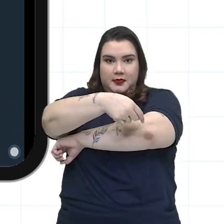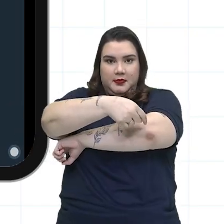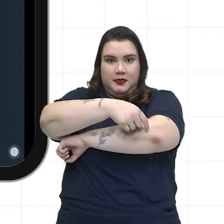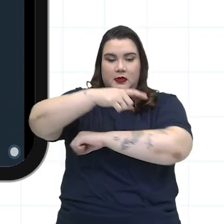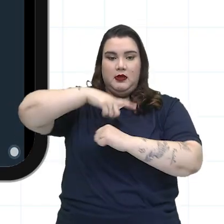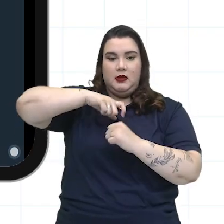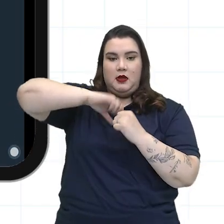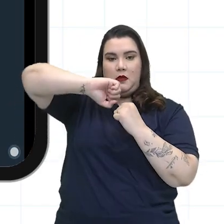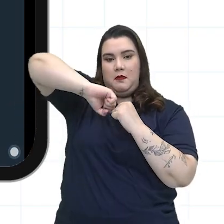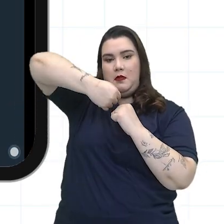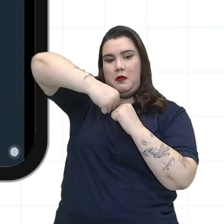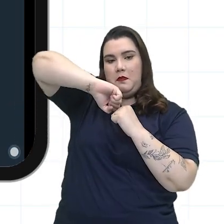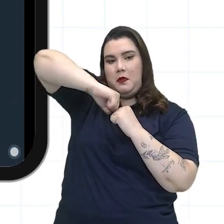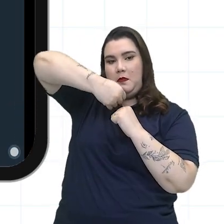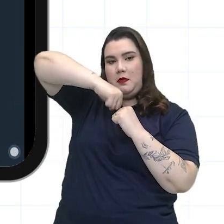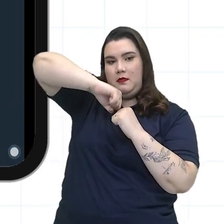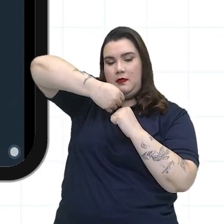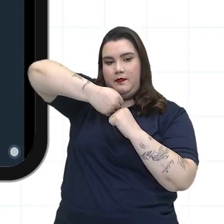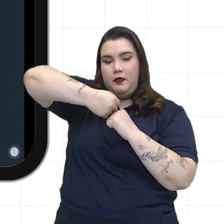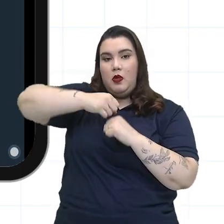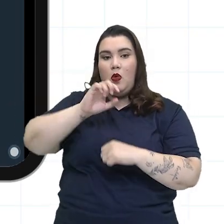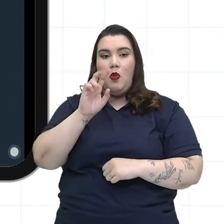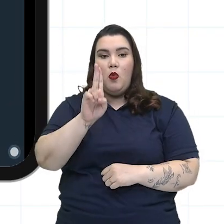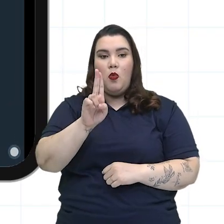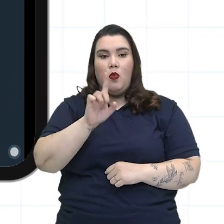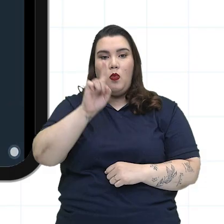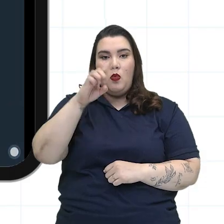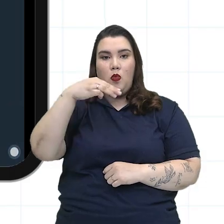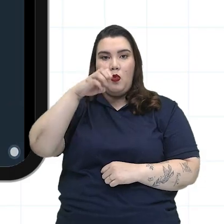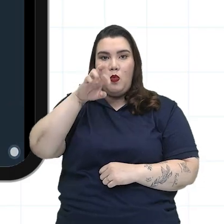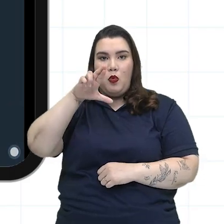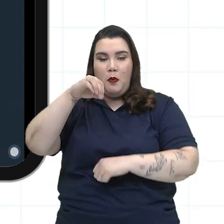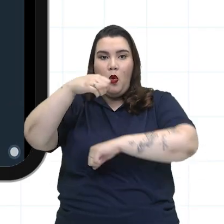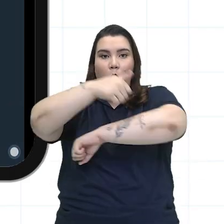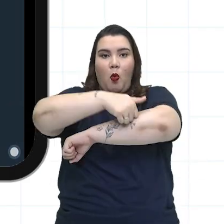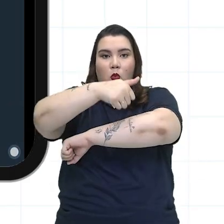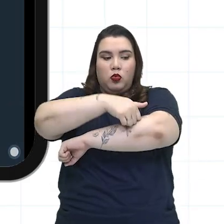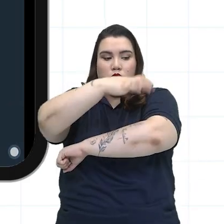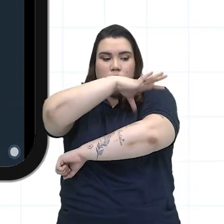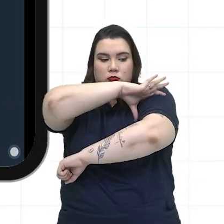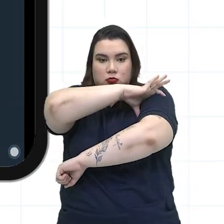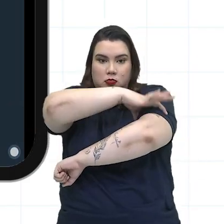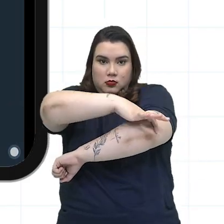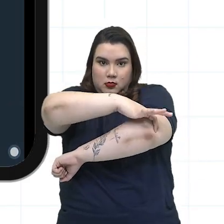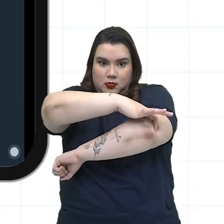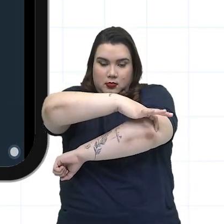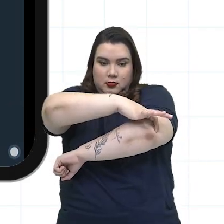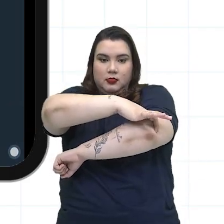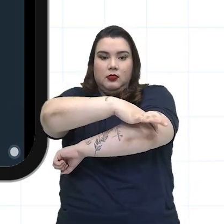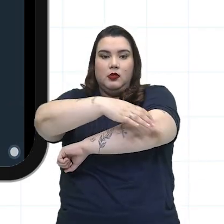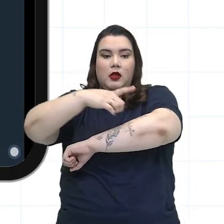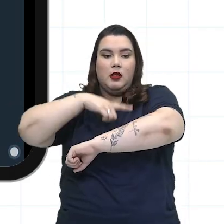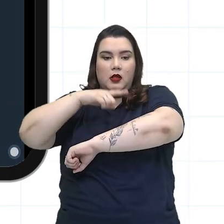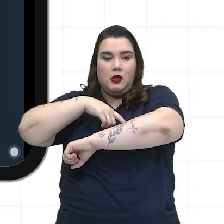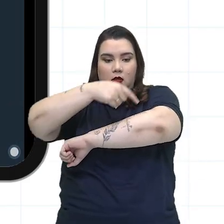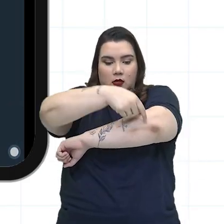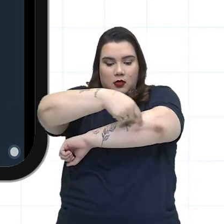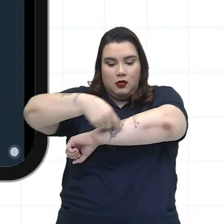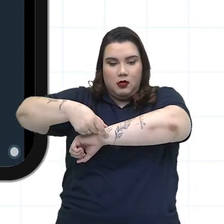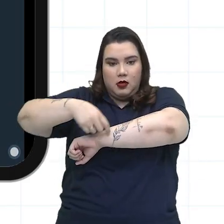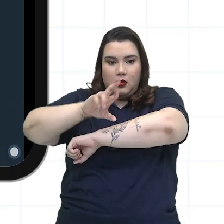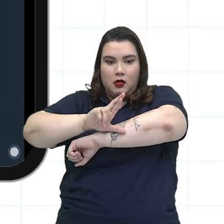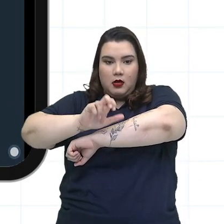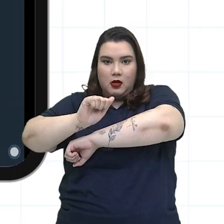nós temos aqui o húmero, que é o osso do seu antebraço. Nós temos o rádio e